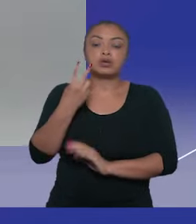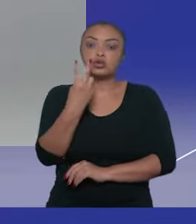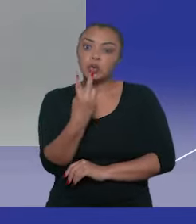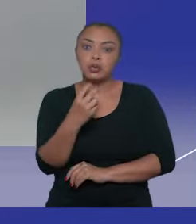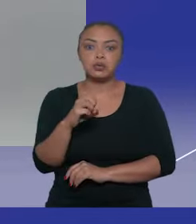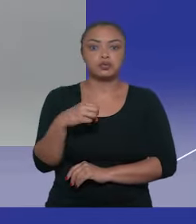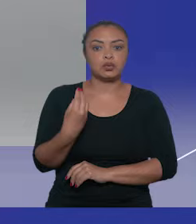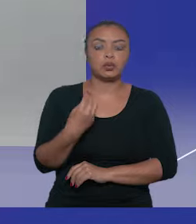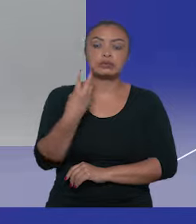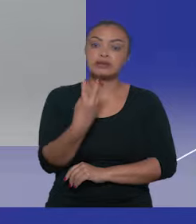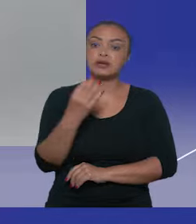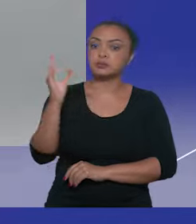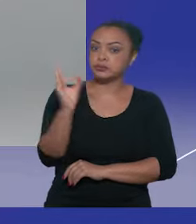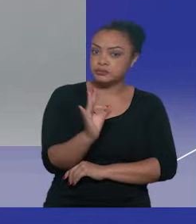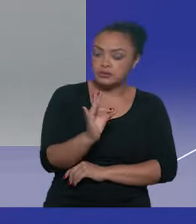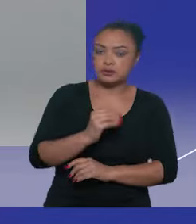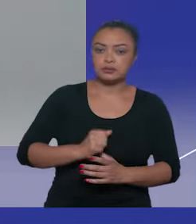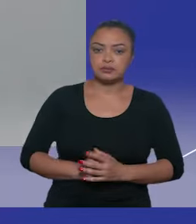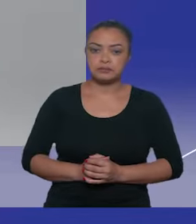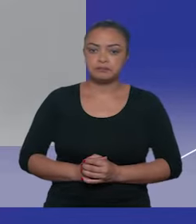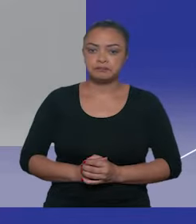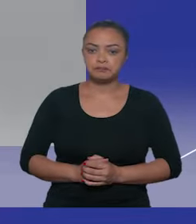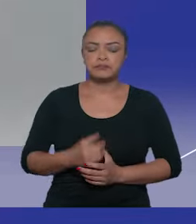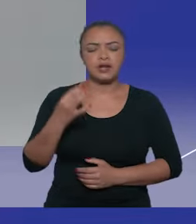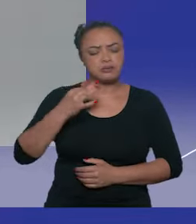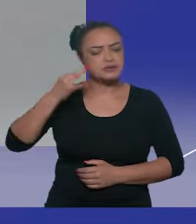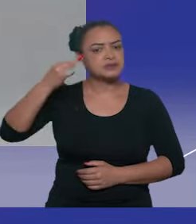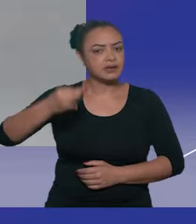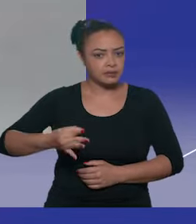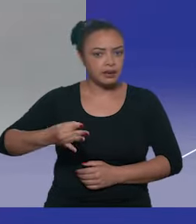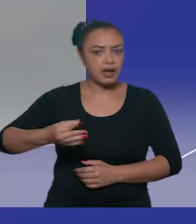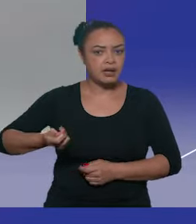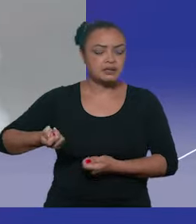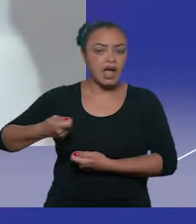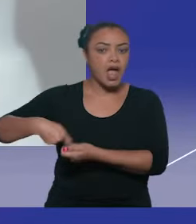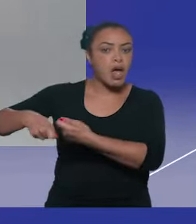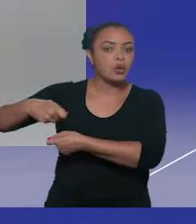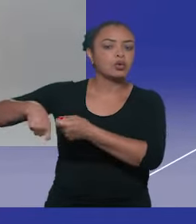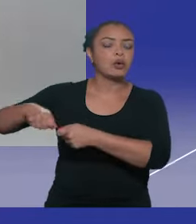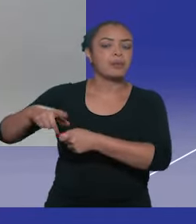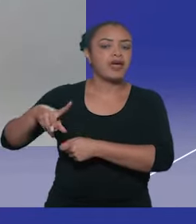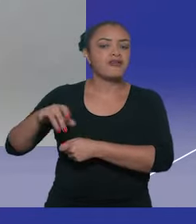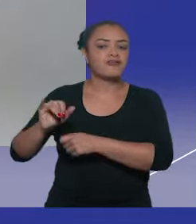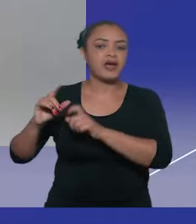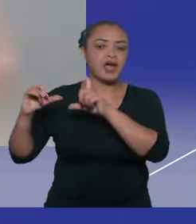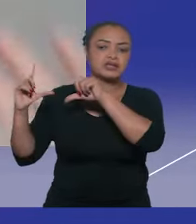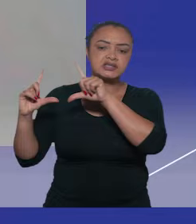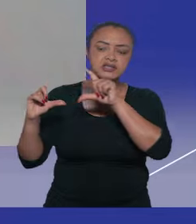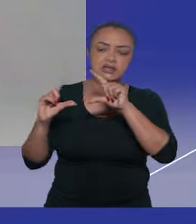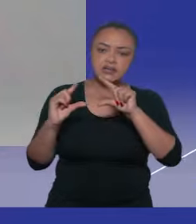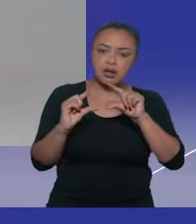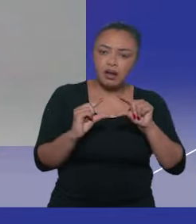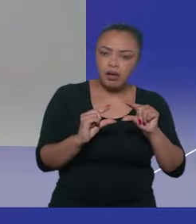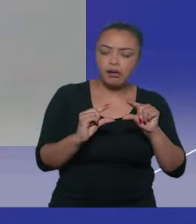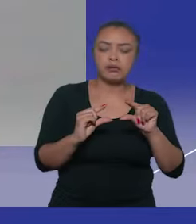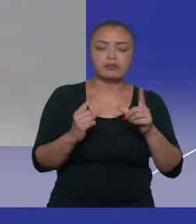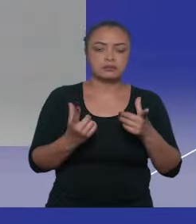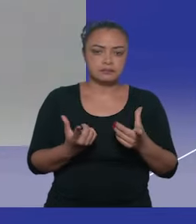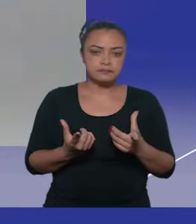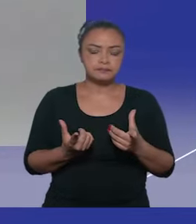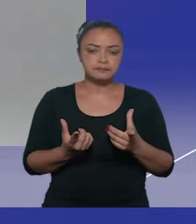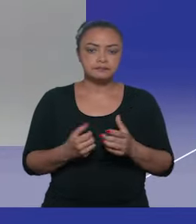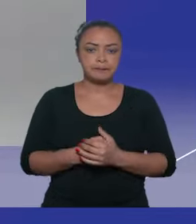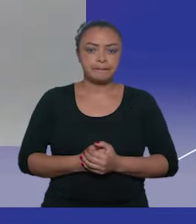mas era 2, 3%, onde se discutia. Com certeza essa economia vai desabar, vai desacelerar muito